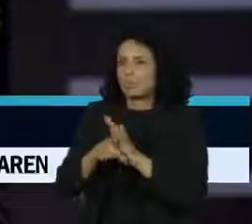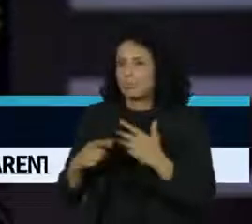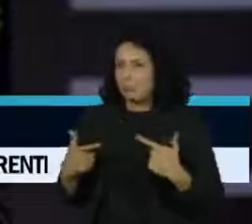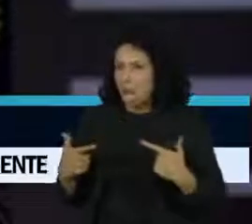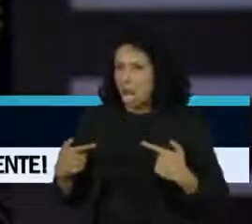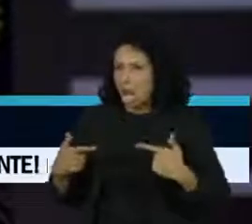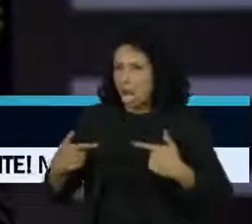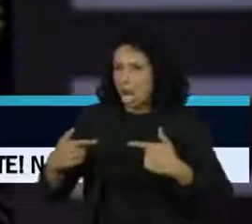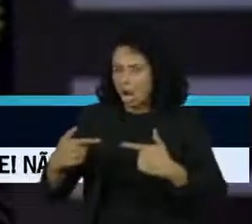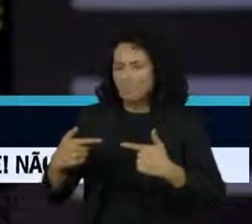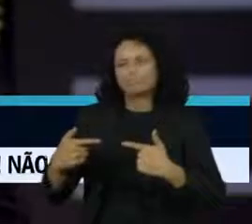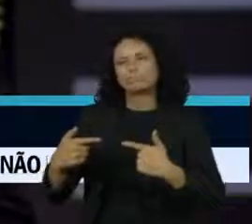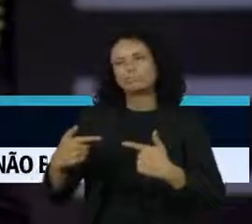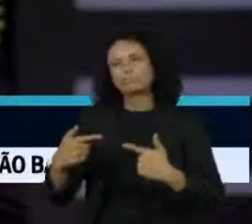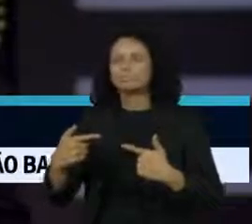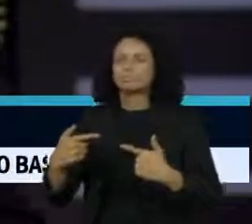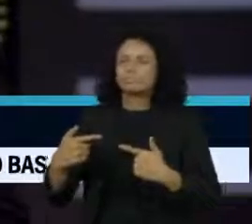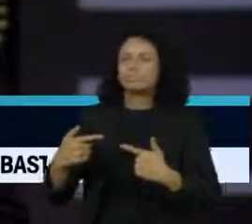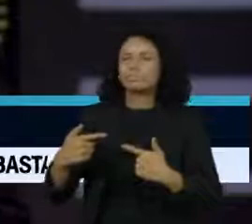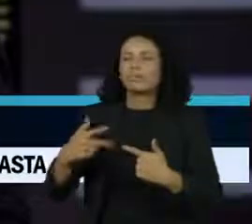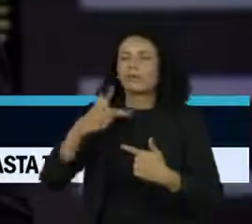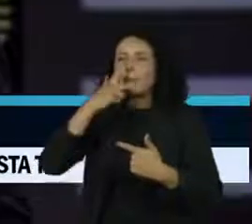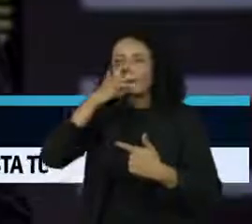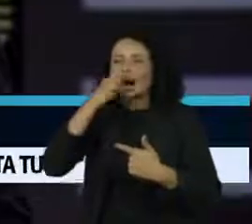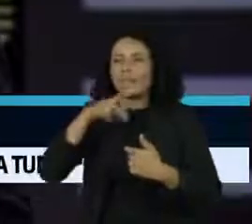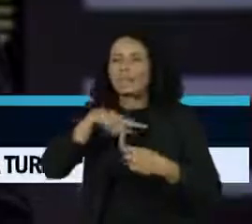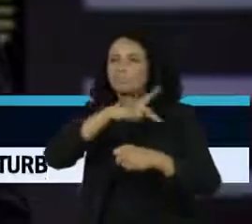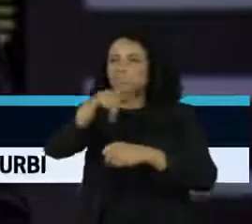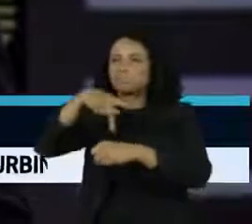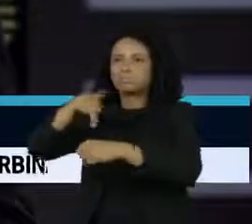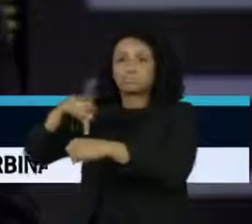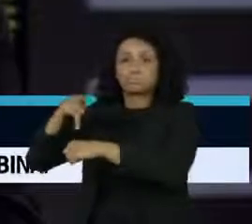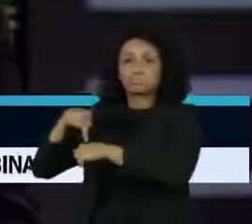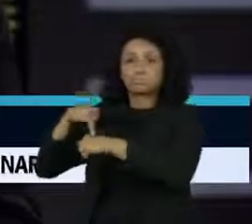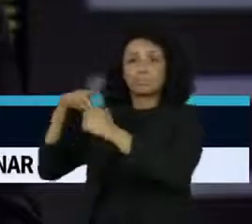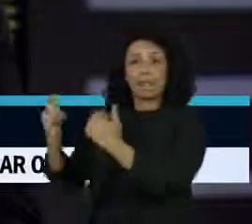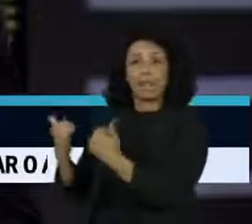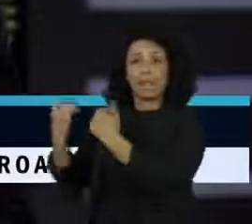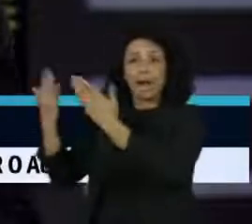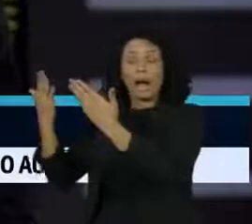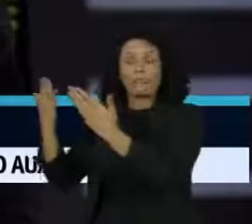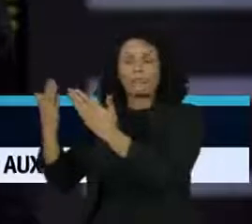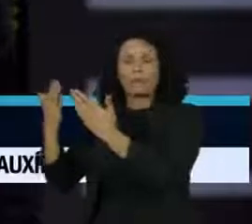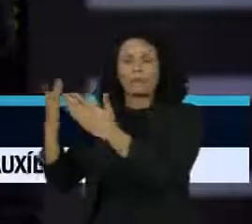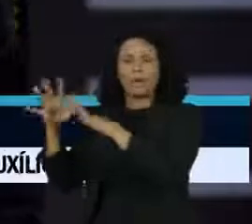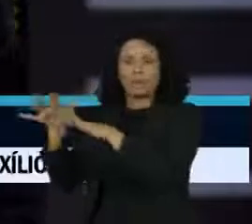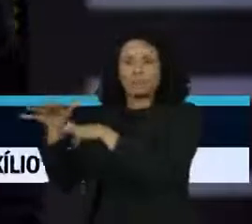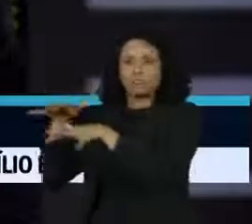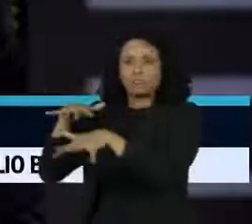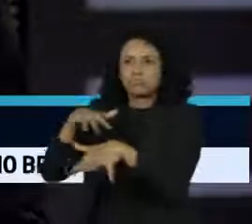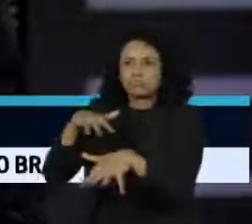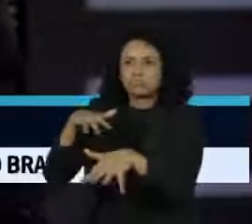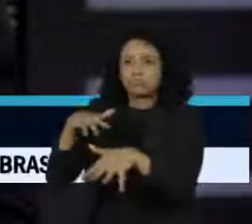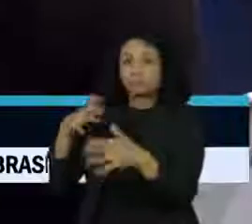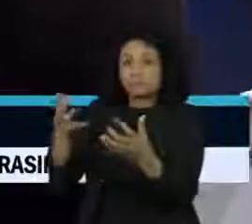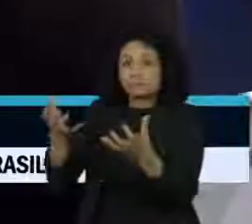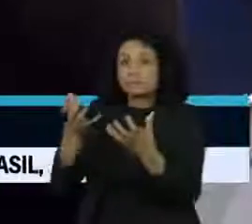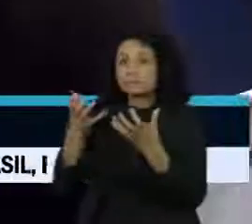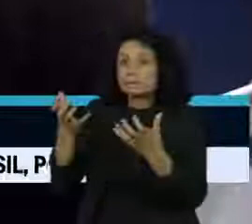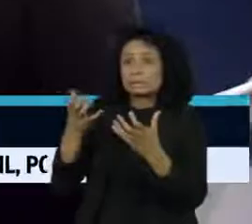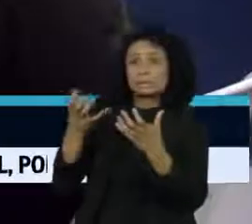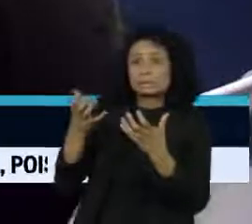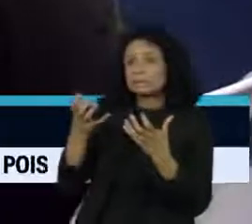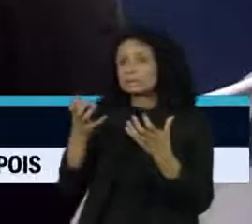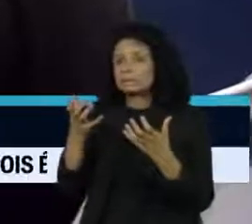também sugere que as potências internacionais estão tentando recalibrar o seu envolvimento e